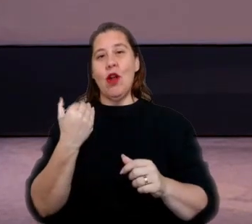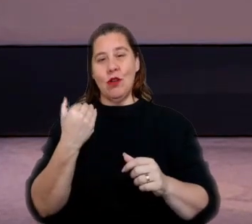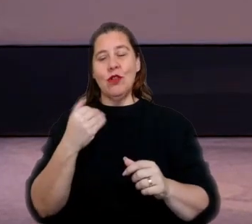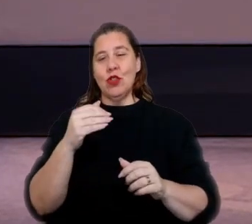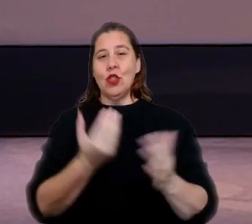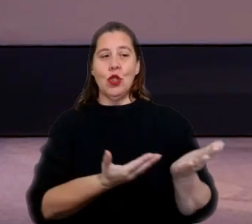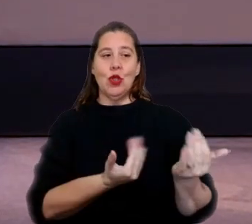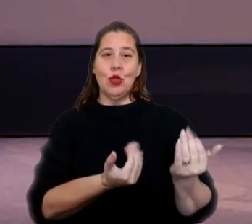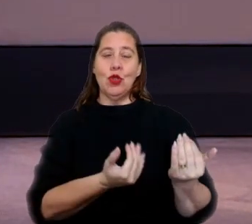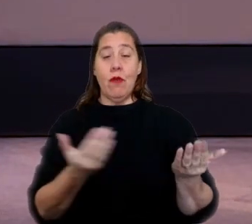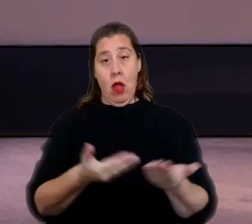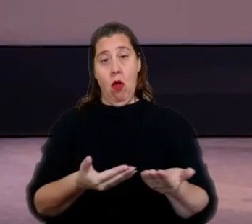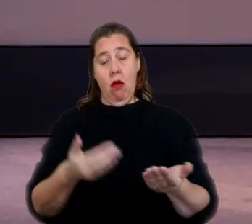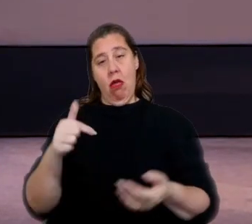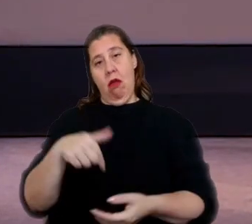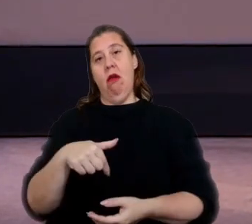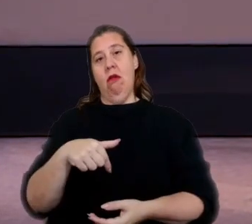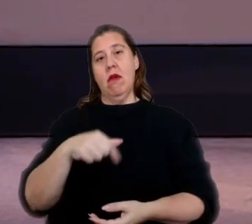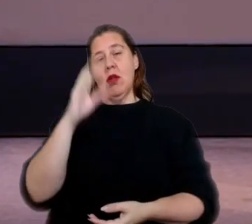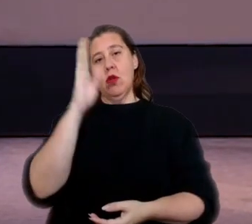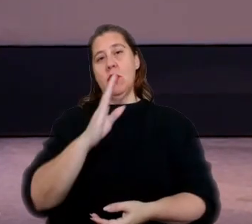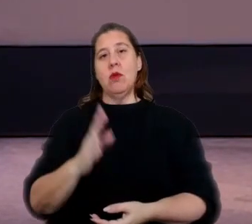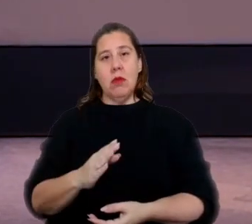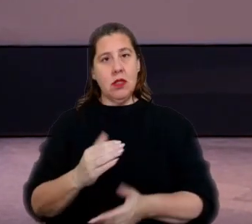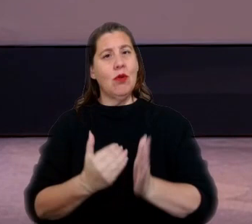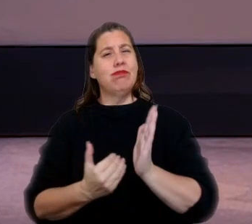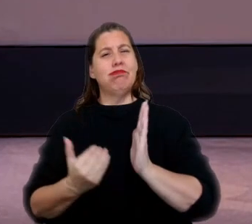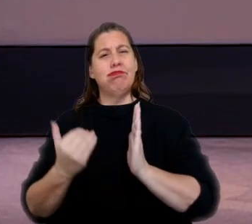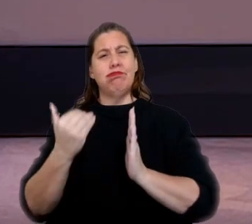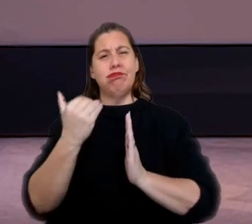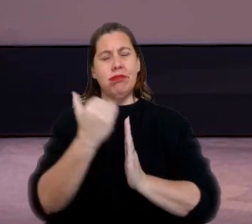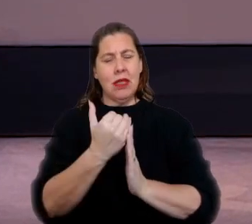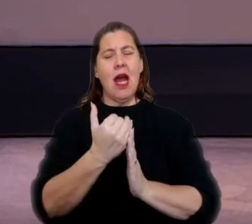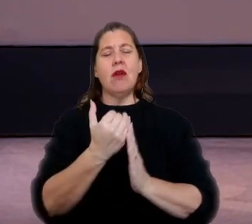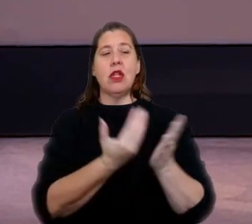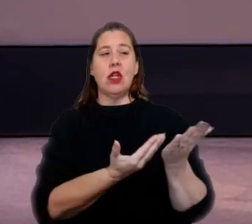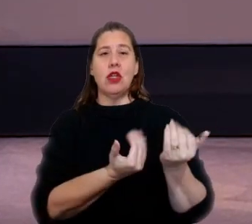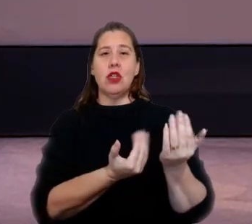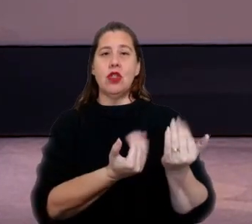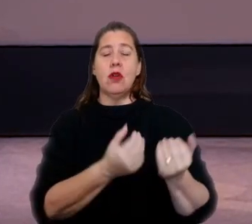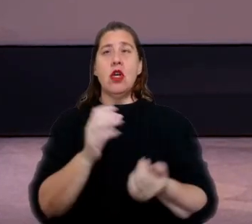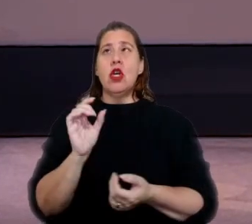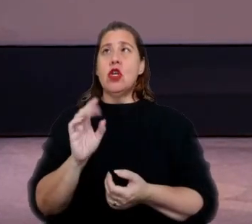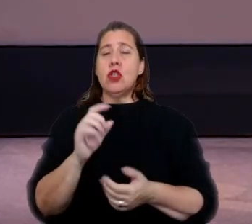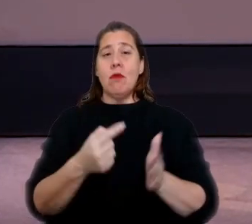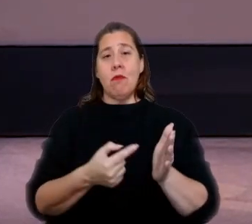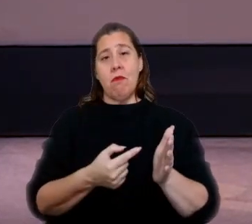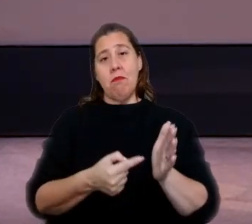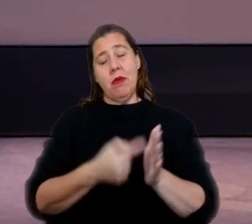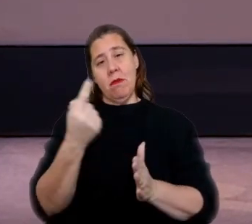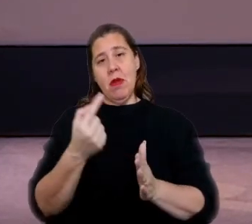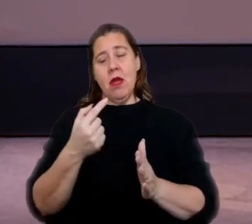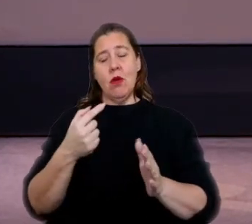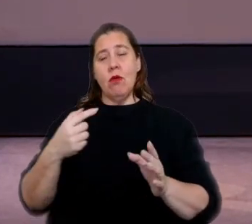não me engano, pode ser a segunda nesse momento. No Brasil, ela é muito alta, a taxa de suicídio entre jovens, só